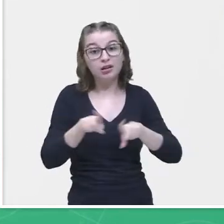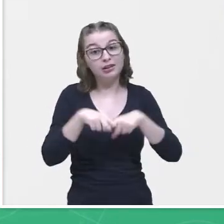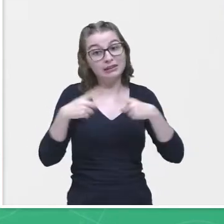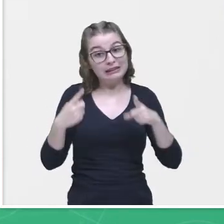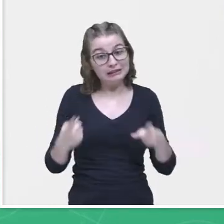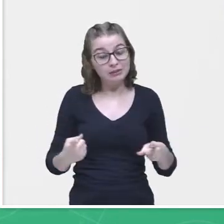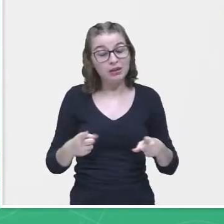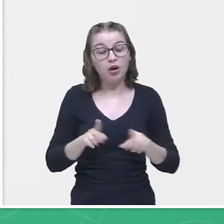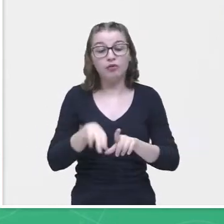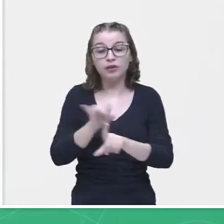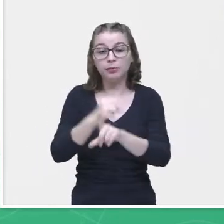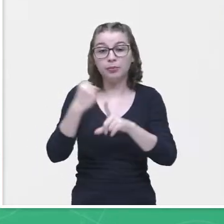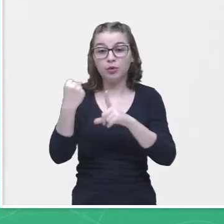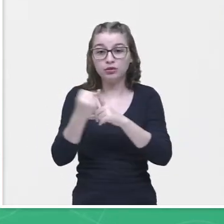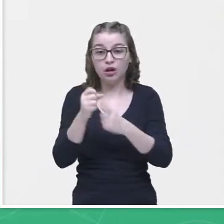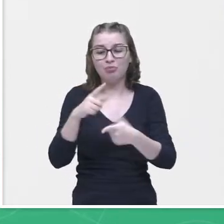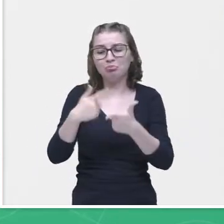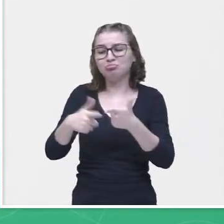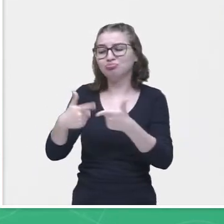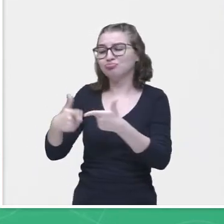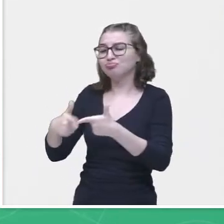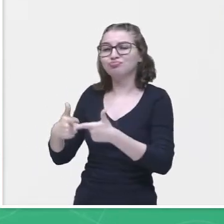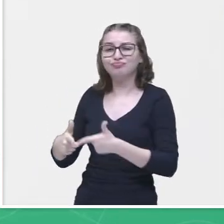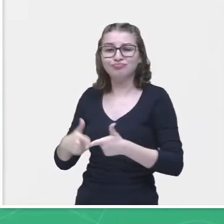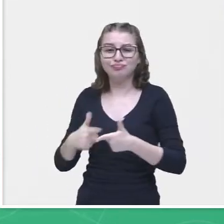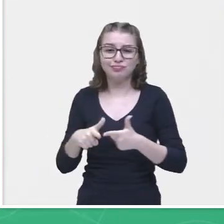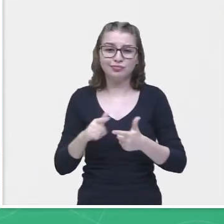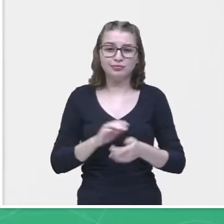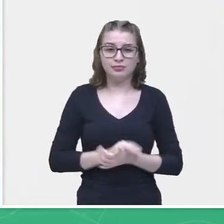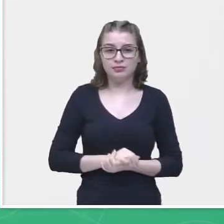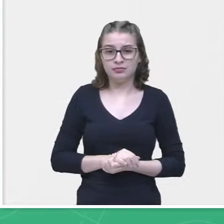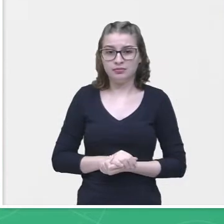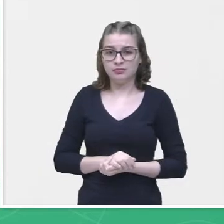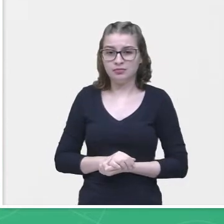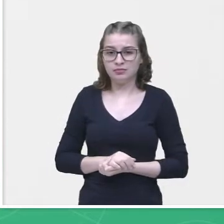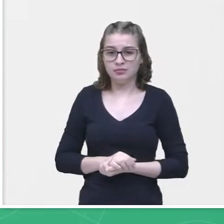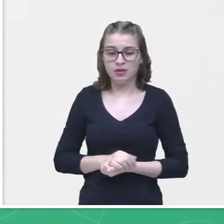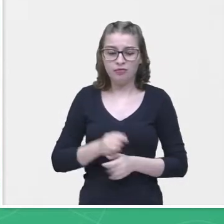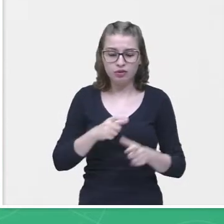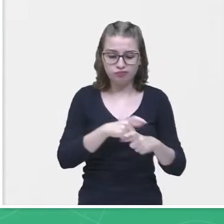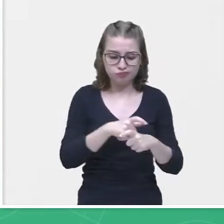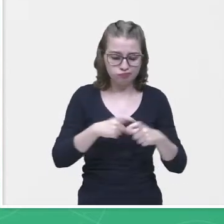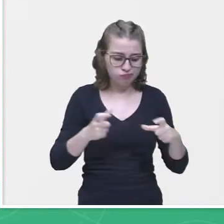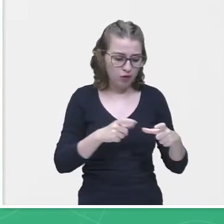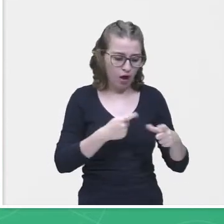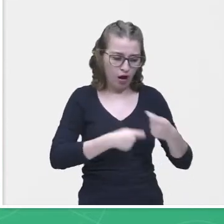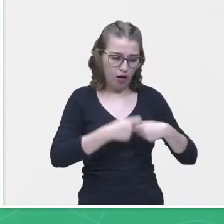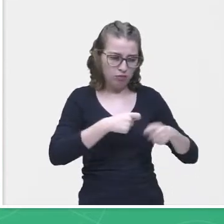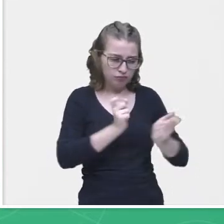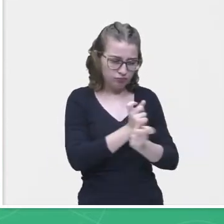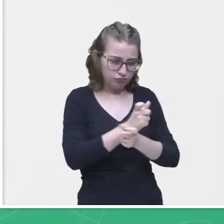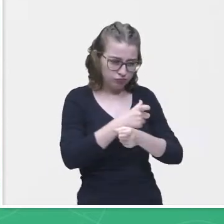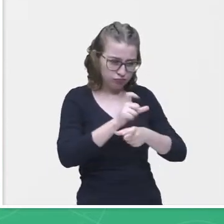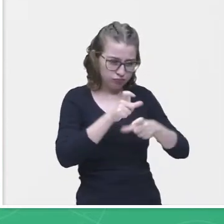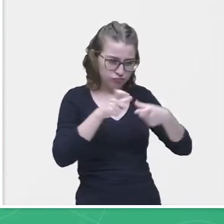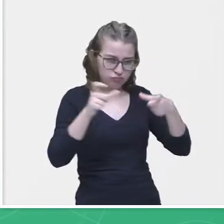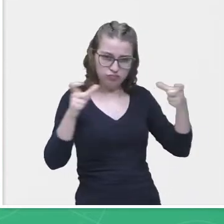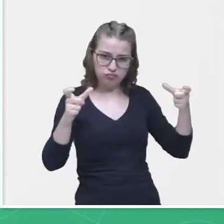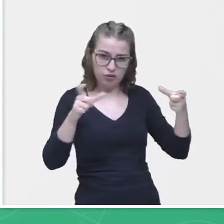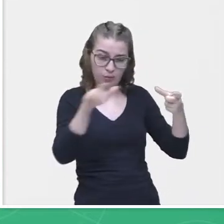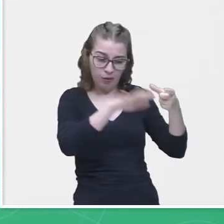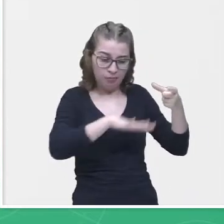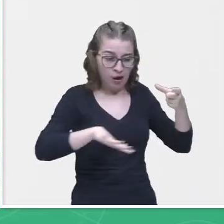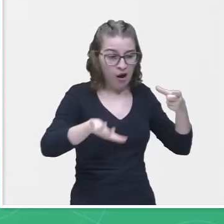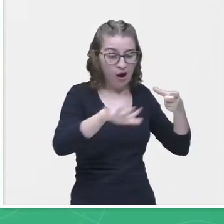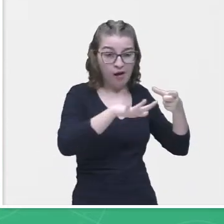Então, quanto mais vão se desenvolvendo, os problemas sociais também vão aparecendo de acordo com cada situação. Então,